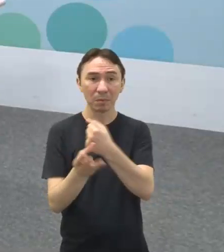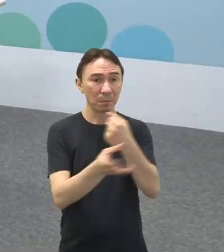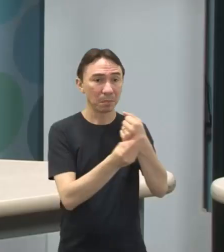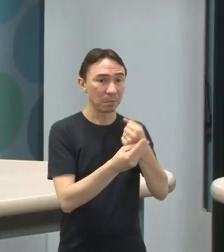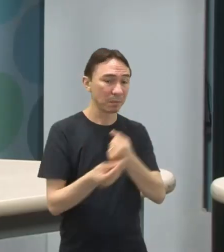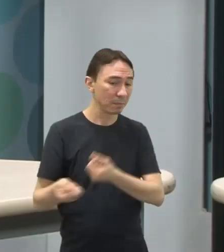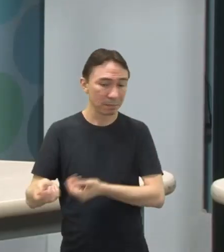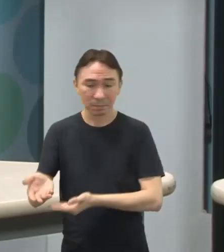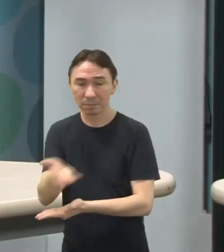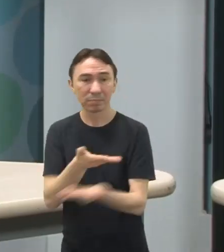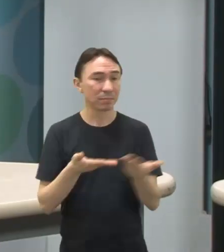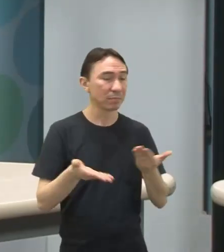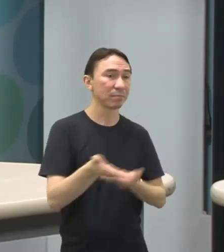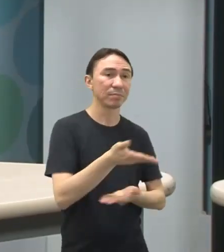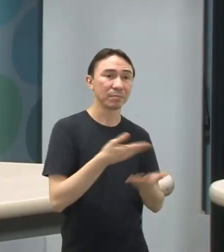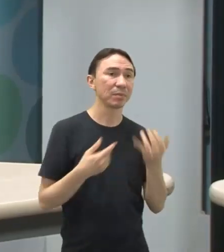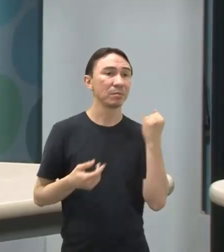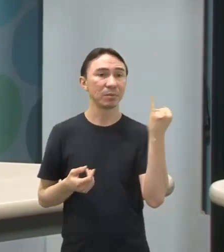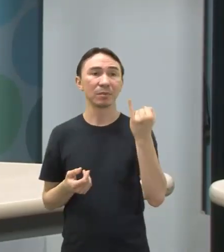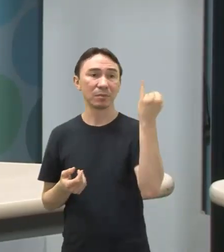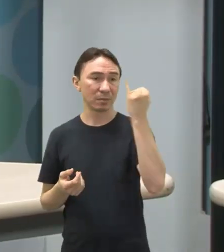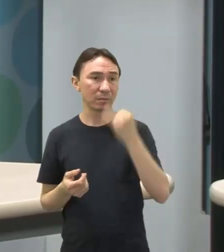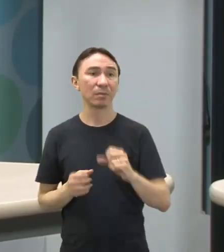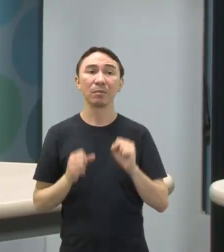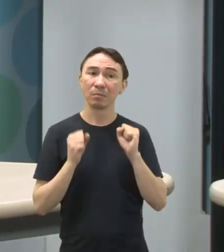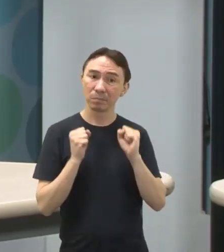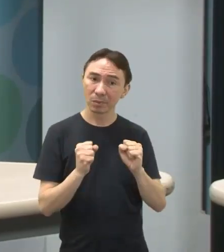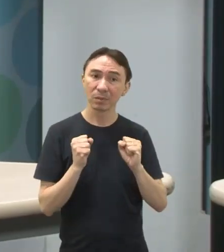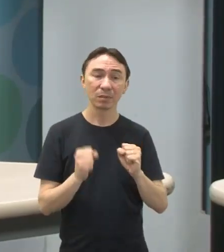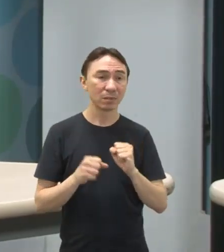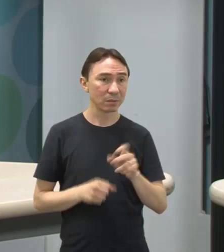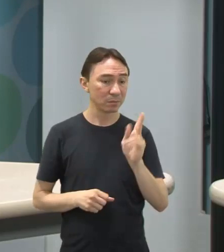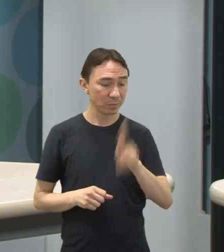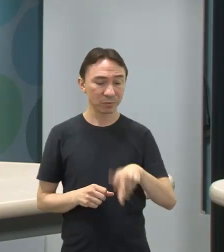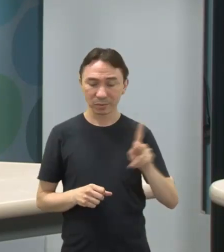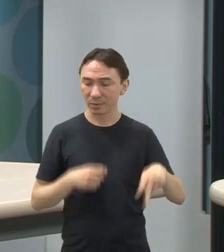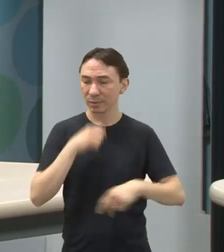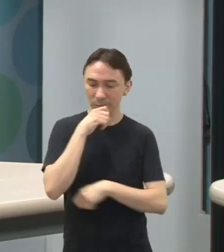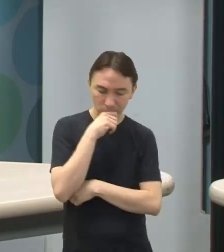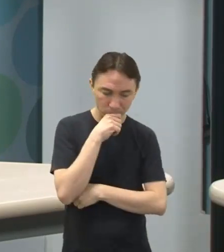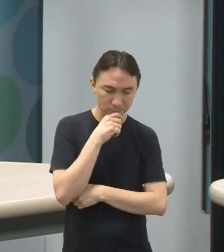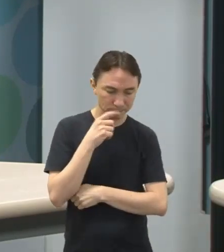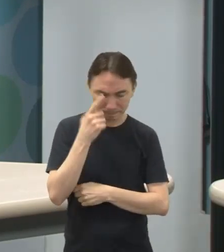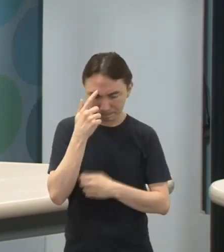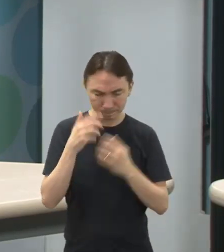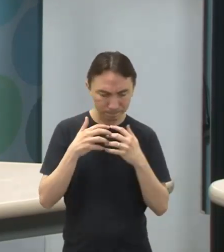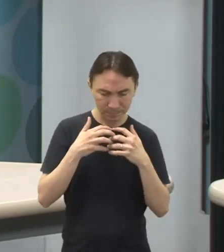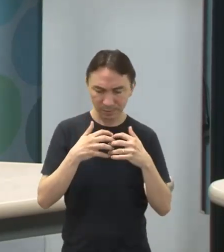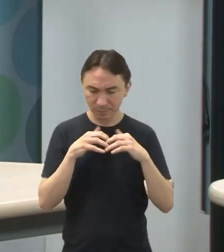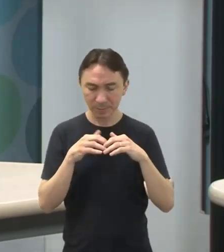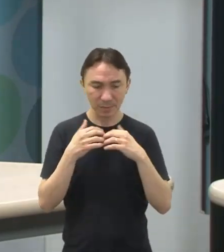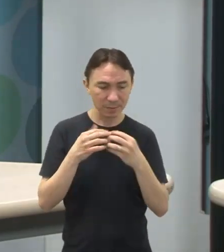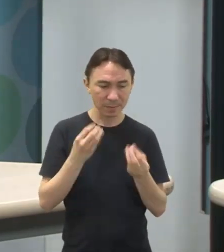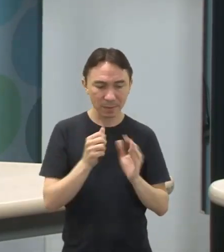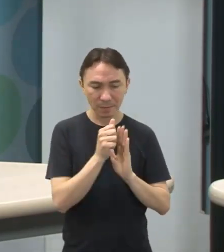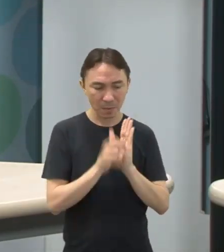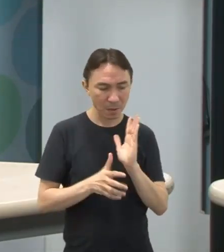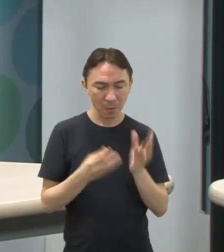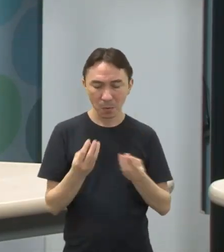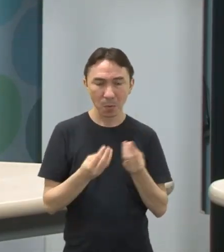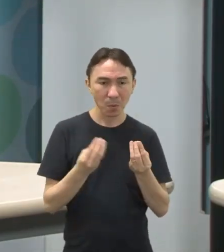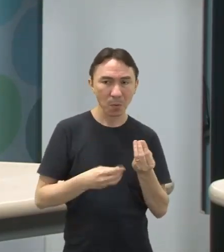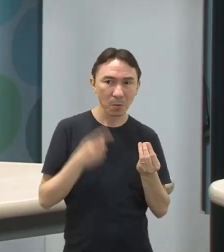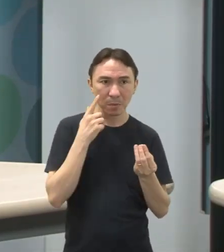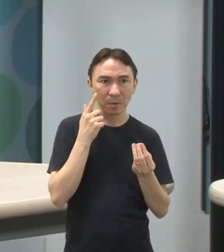pode ser significativo da maneira que o professor fez as atividades no trazer essa aproximação